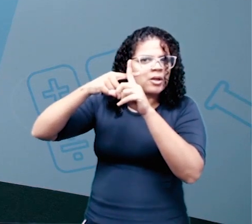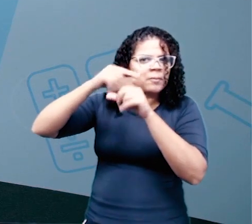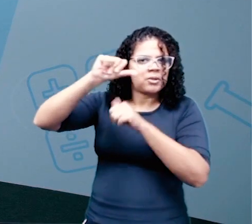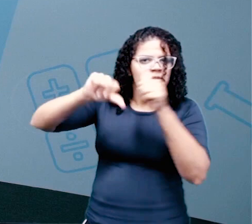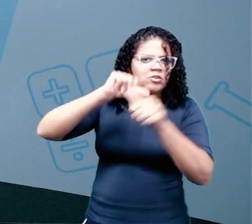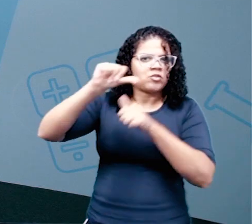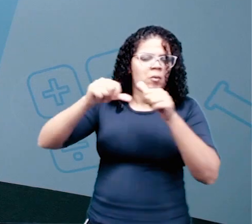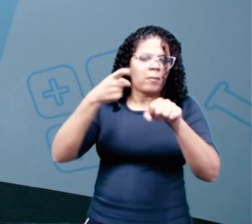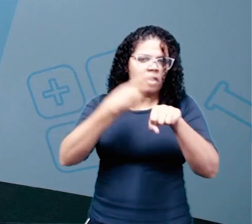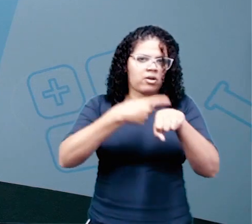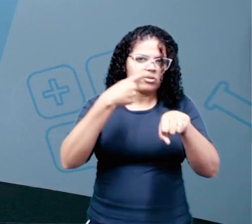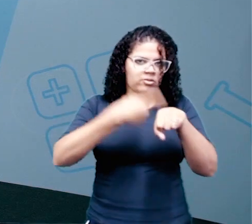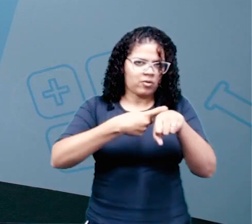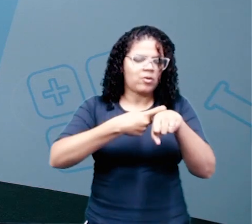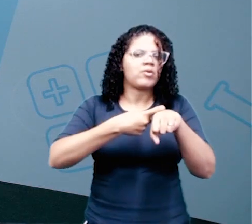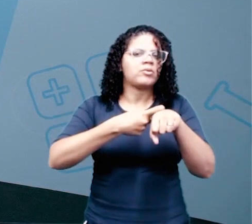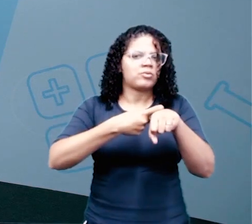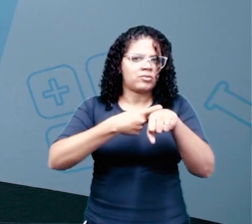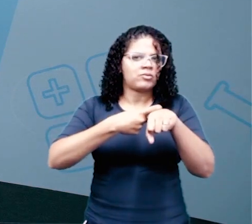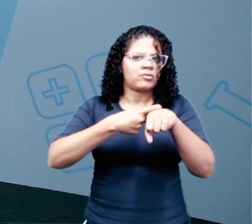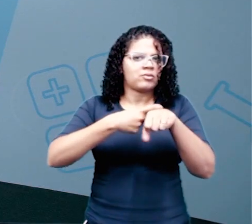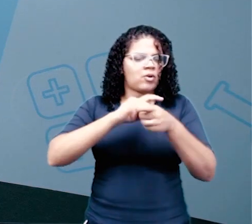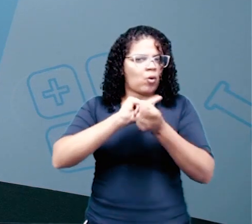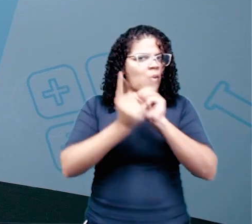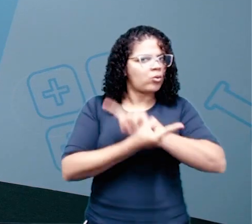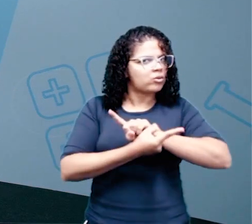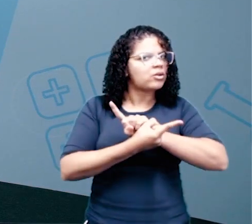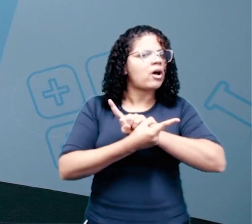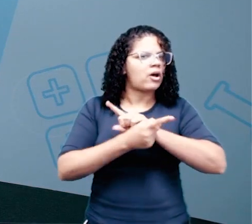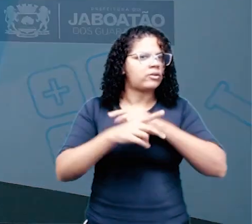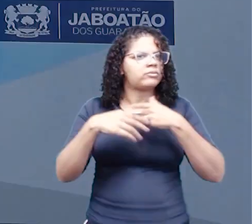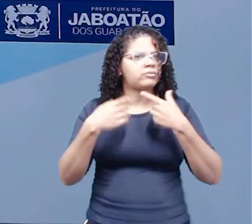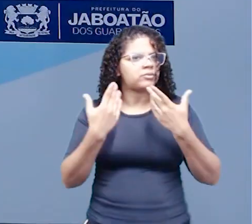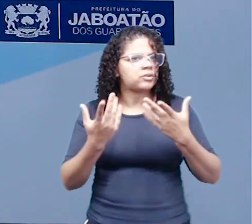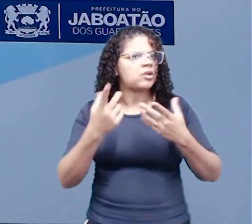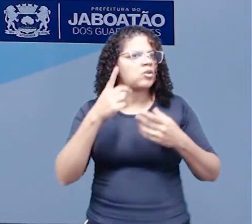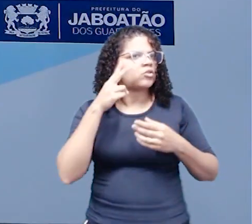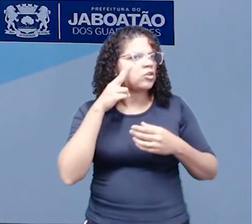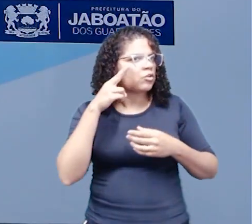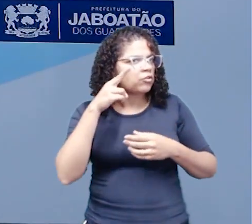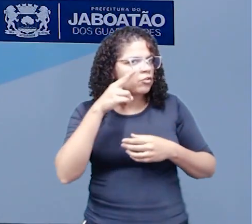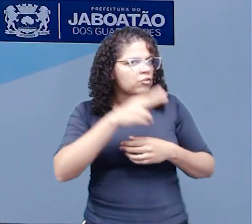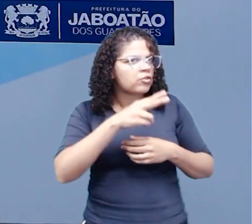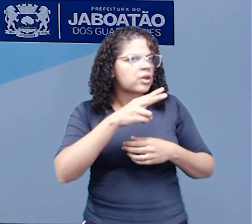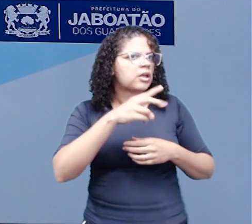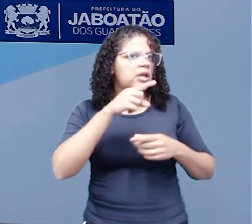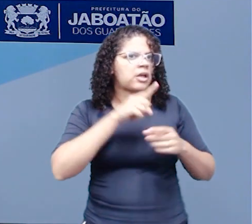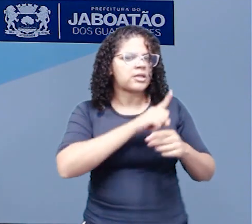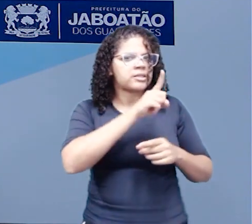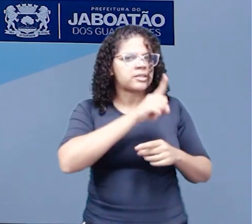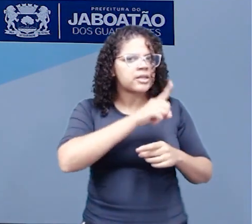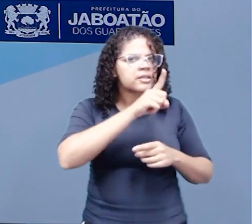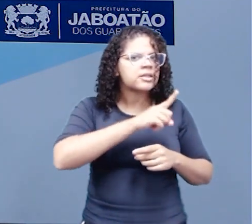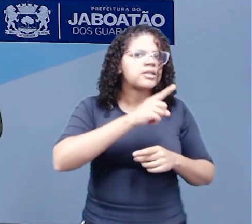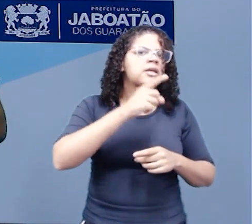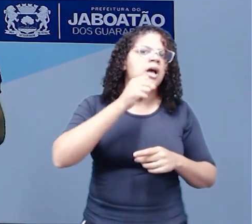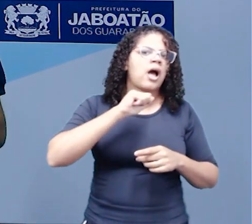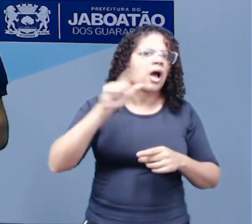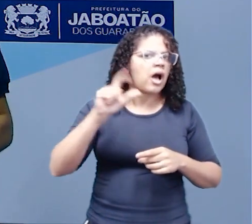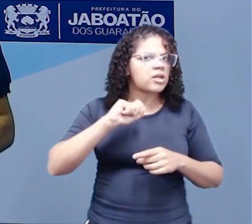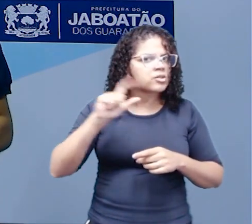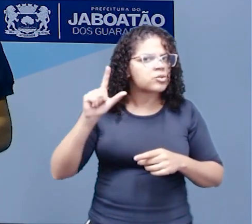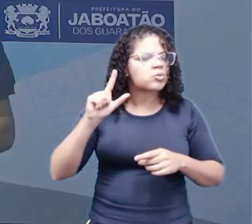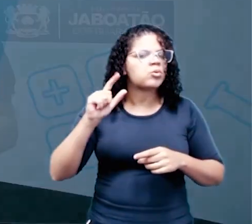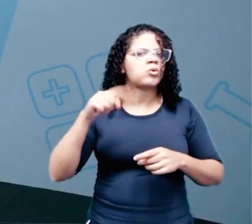sólido. Certo? É o inverso aqui. Pode ver que a setinha azul de gasoso para sólido está indicando que a gente precisa